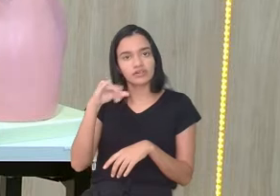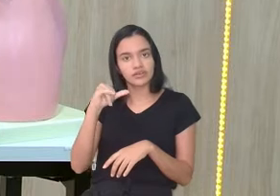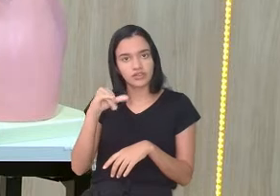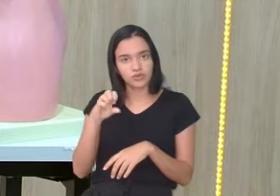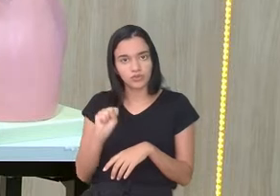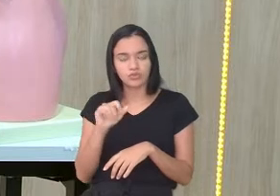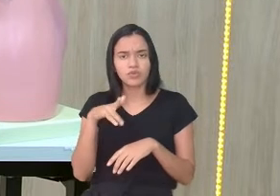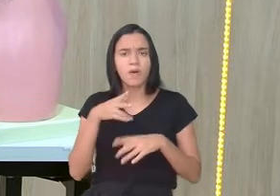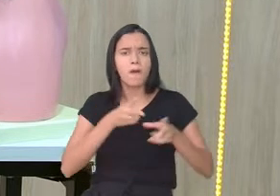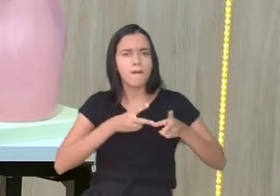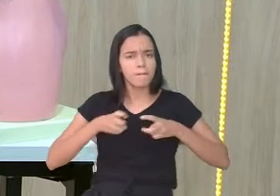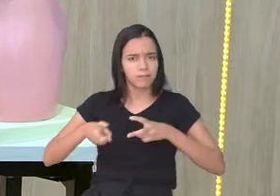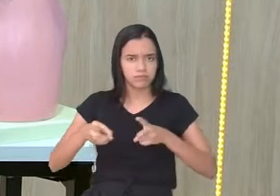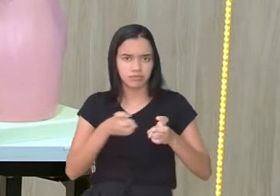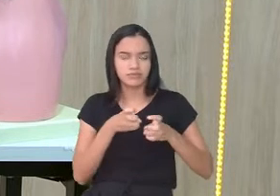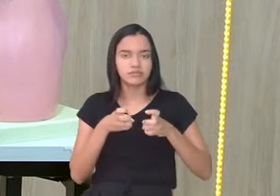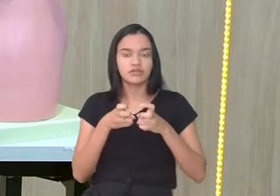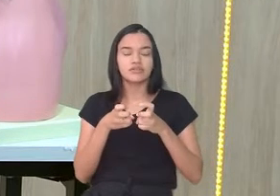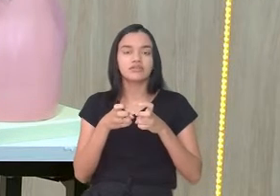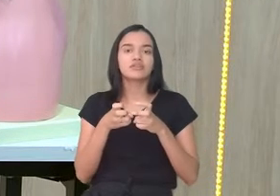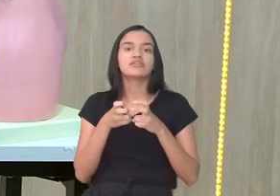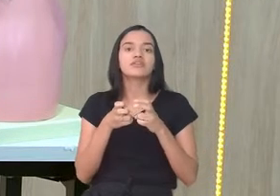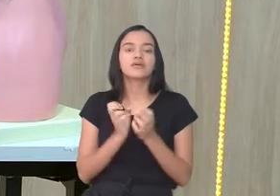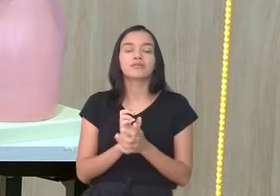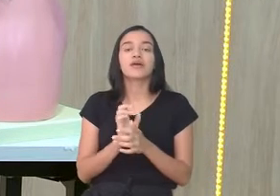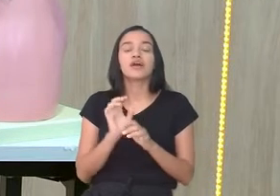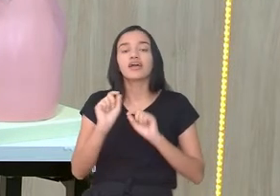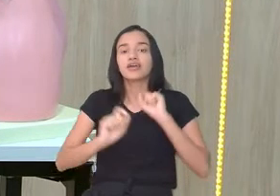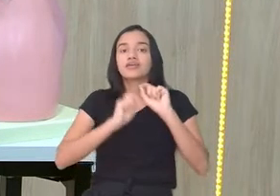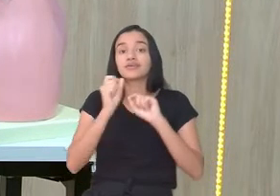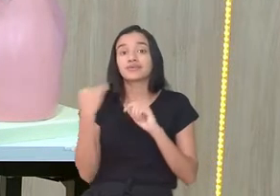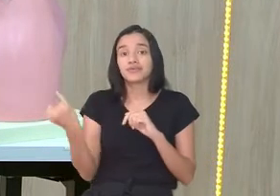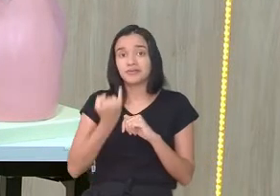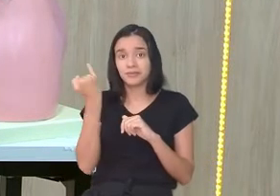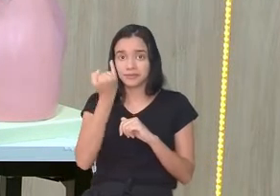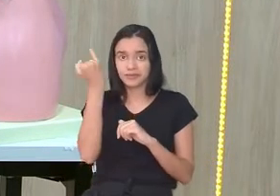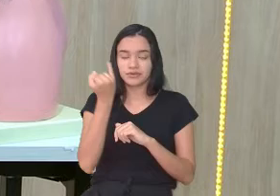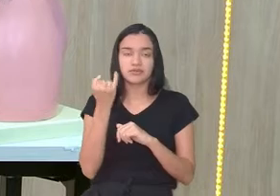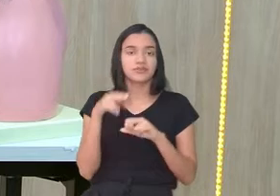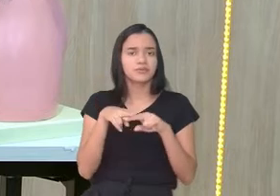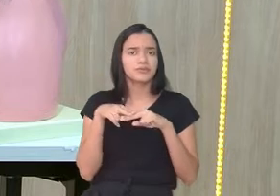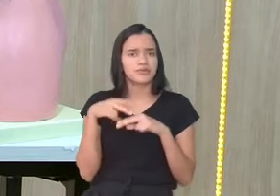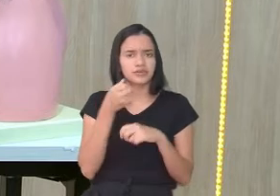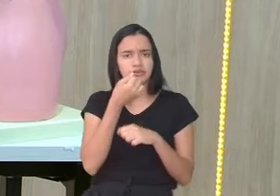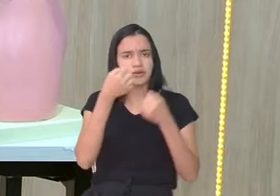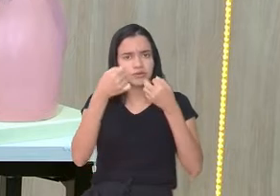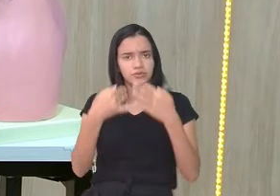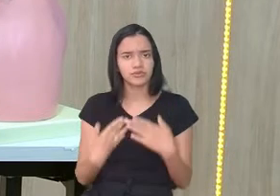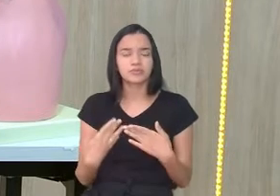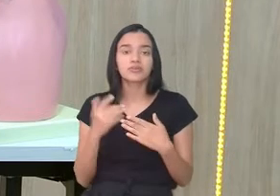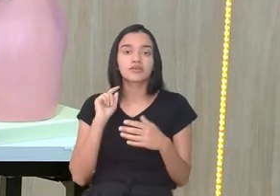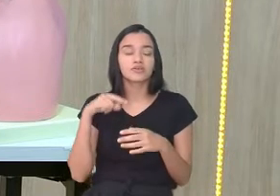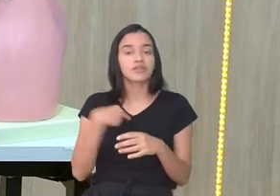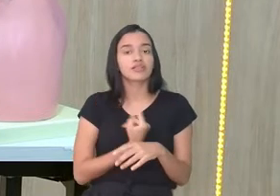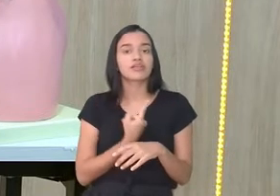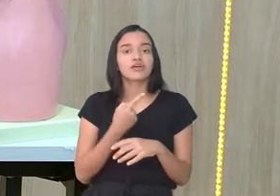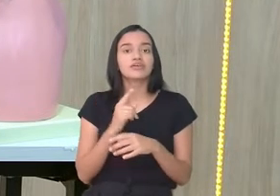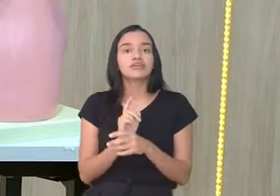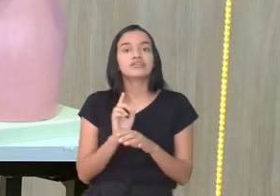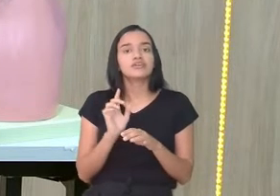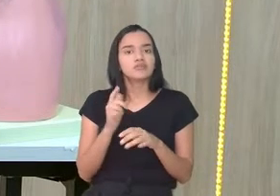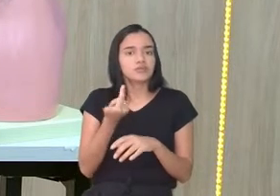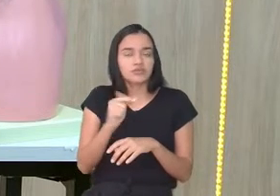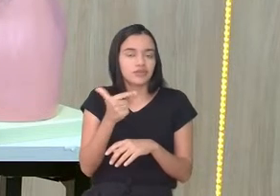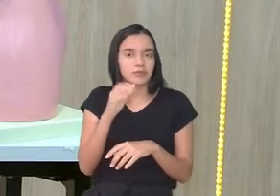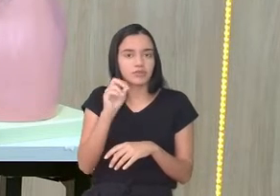uterinas. Observem que esses hormônios, eles são muito importantes. Por isso que eu digo, quando nós estamos sem o